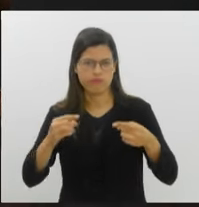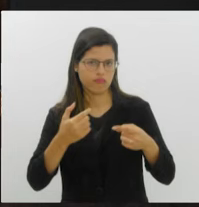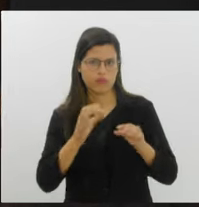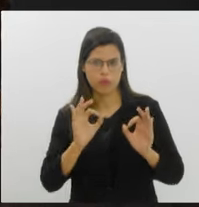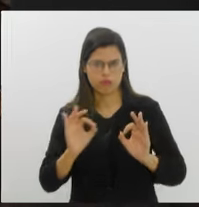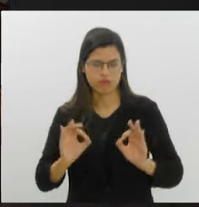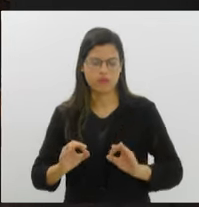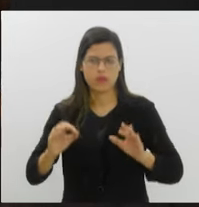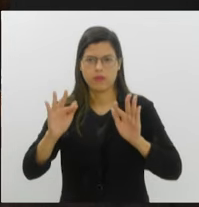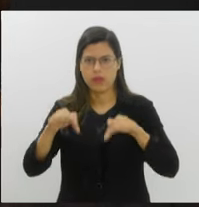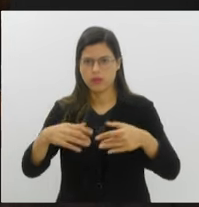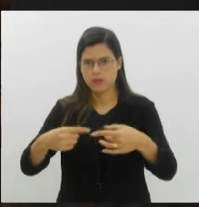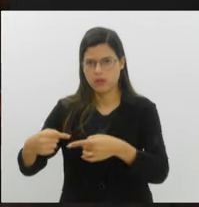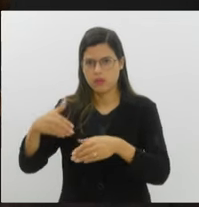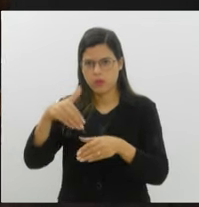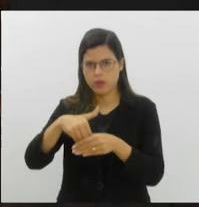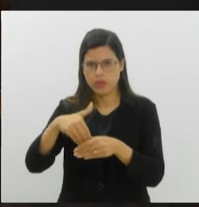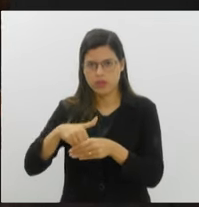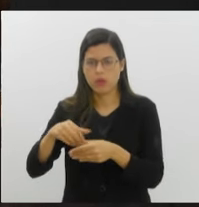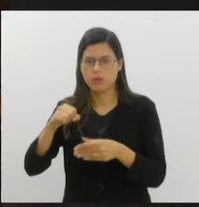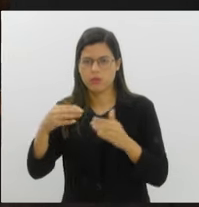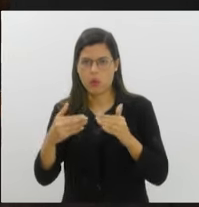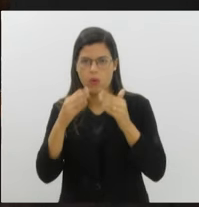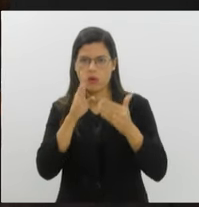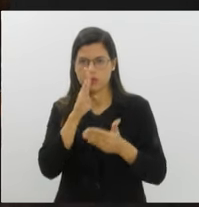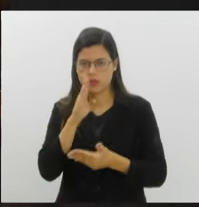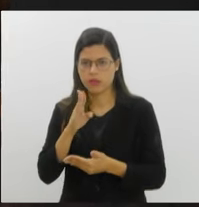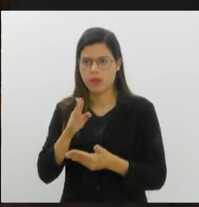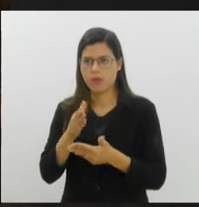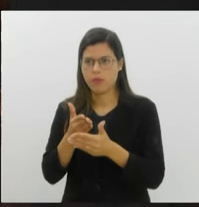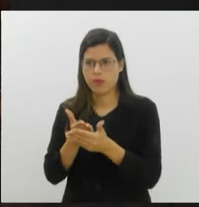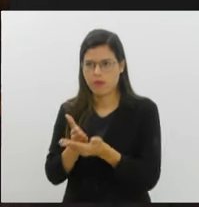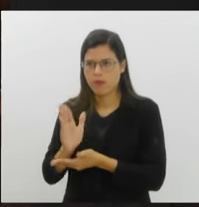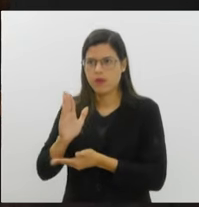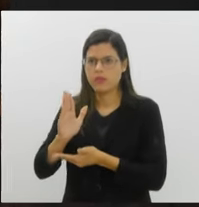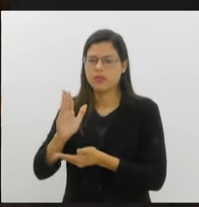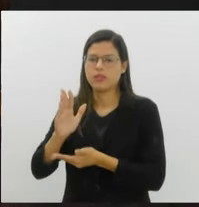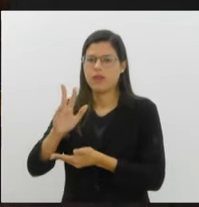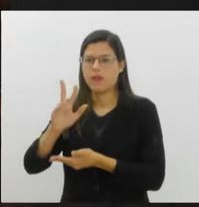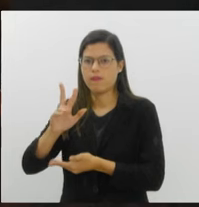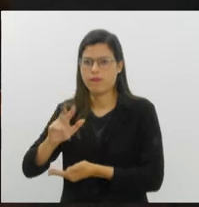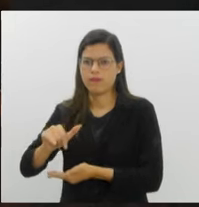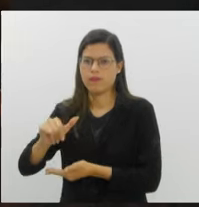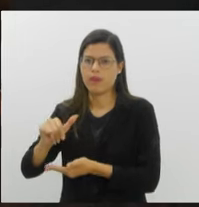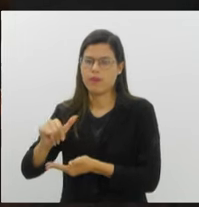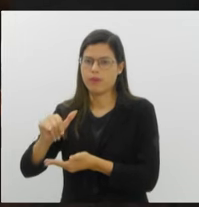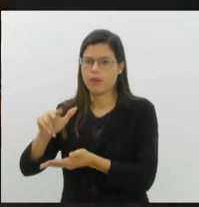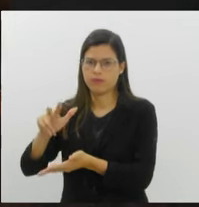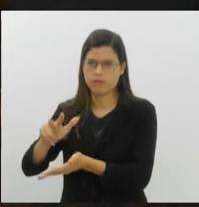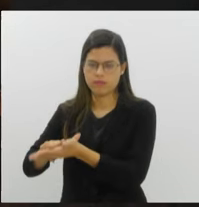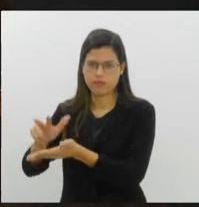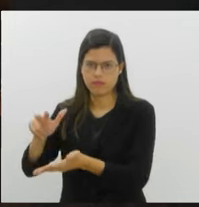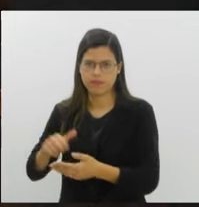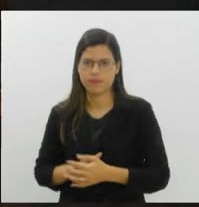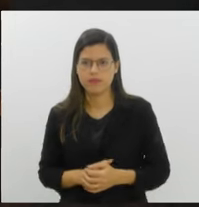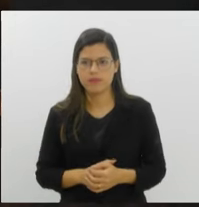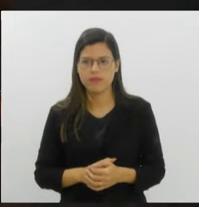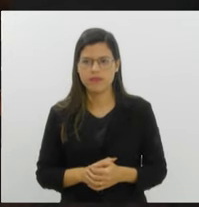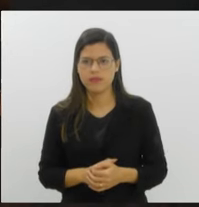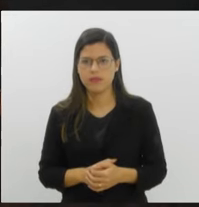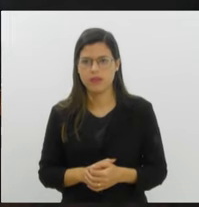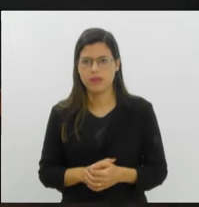a discussão. Em votação, senhores que aprovam, permaneçam como estão. Aprovado, vai à promulgação.